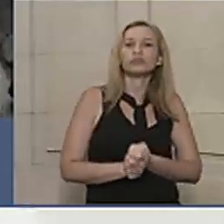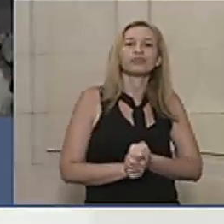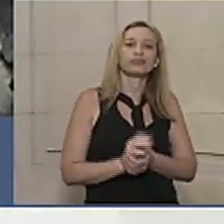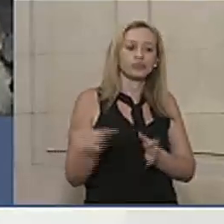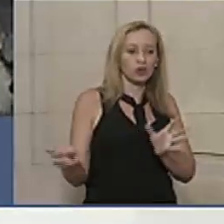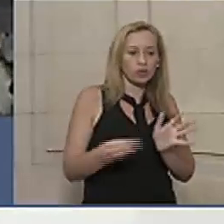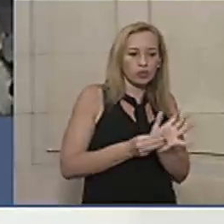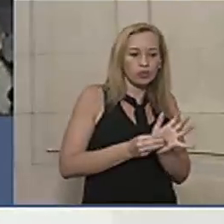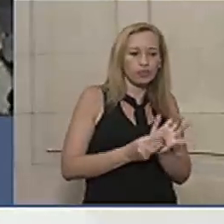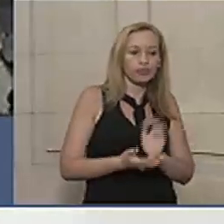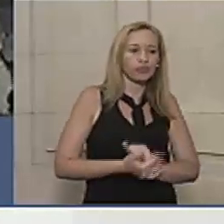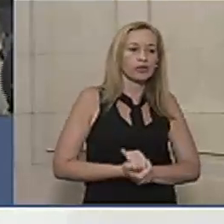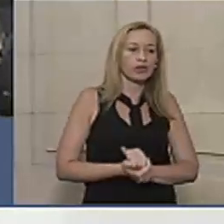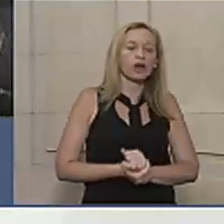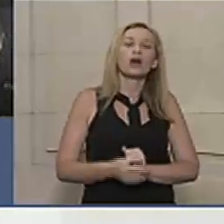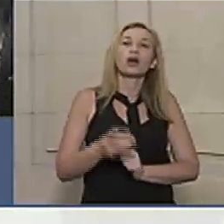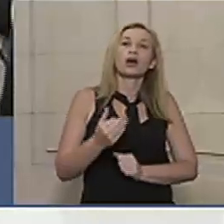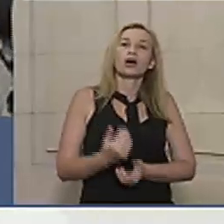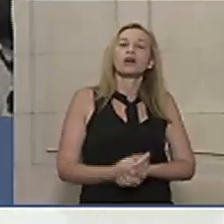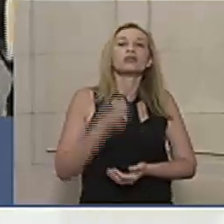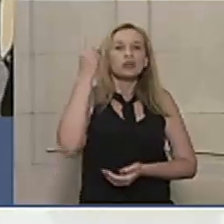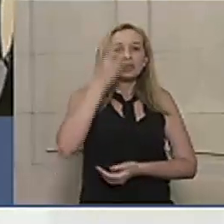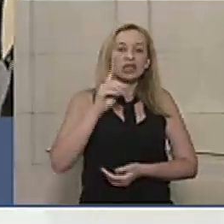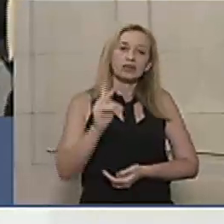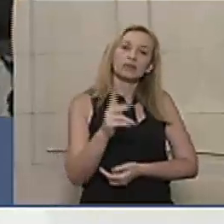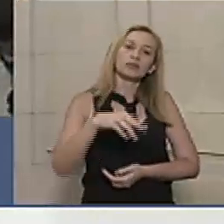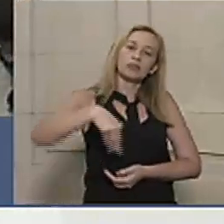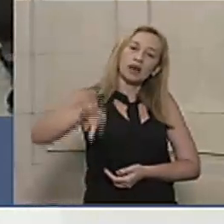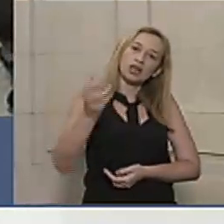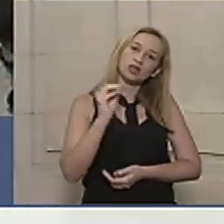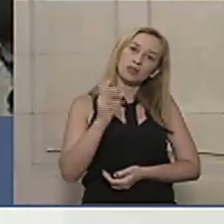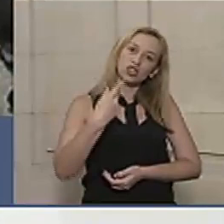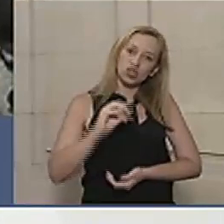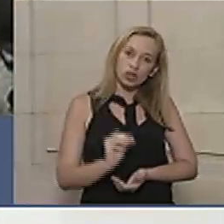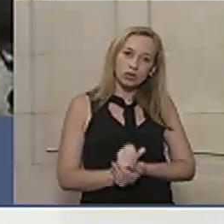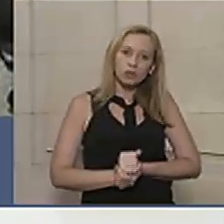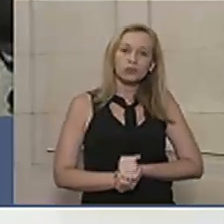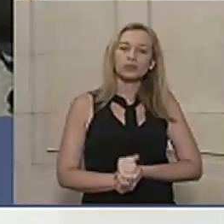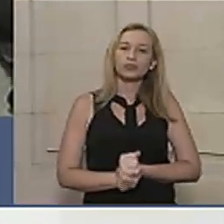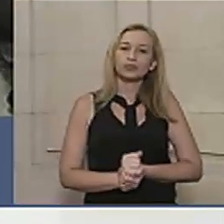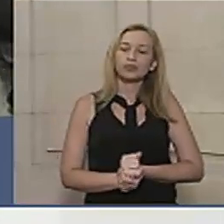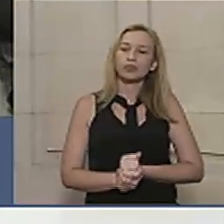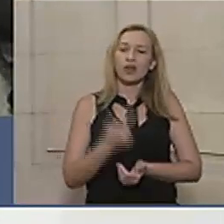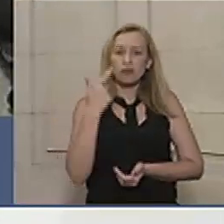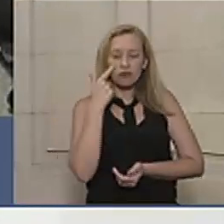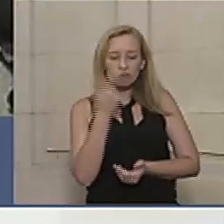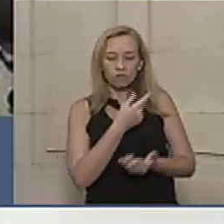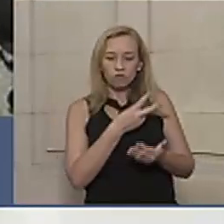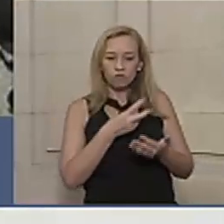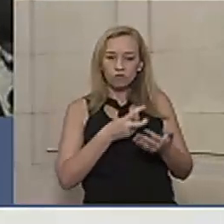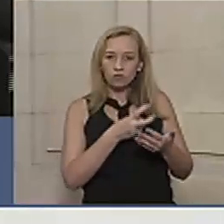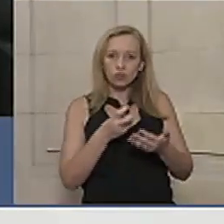ao deputado Márcio Pacheco. Ele está aglutinando,